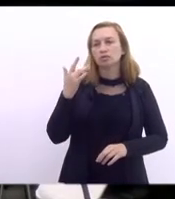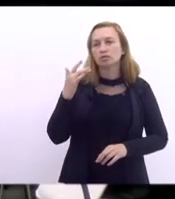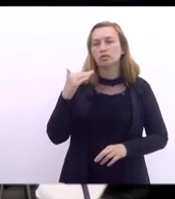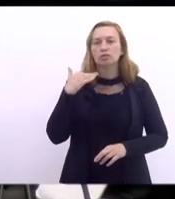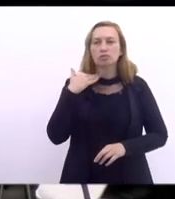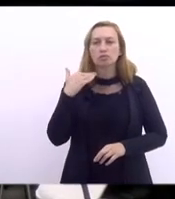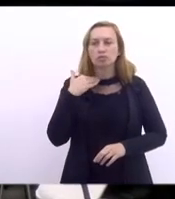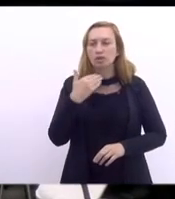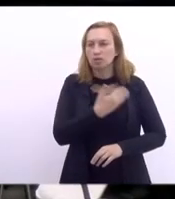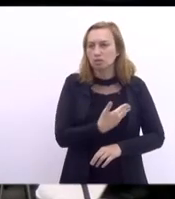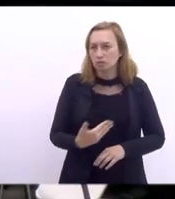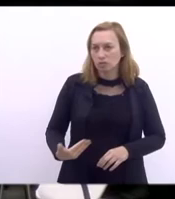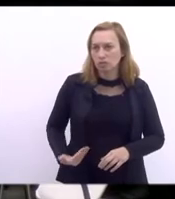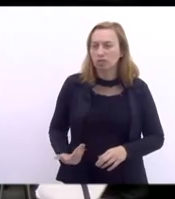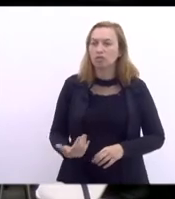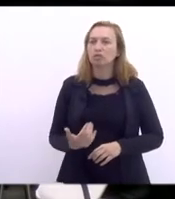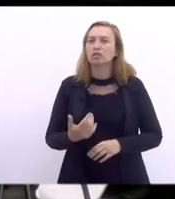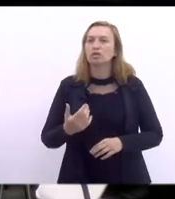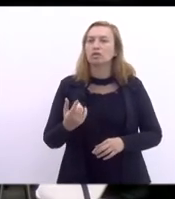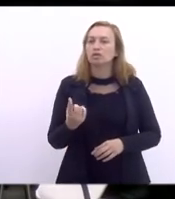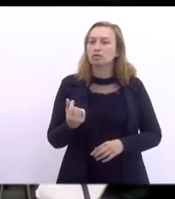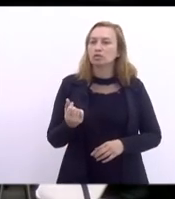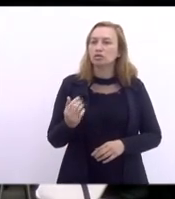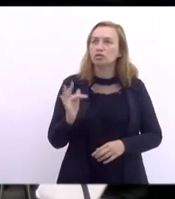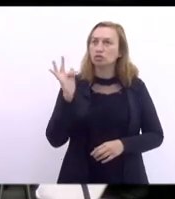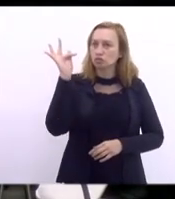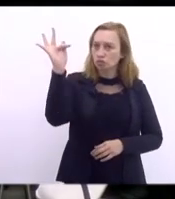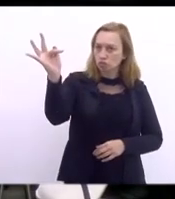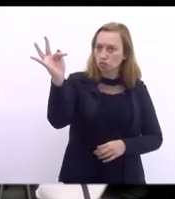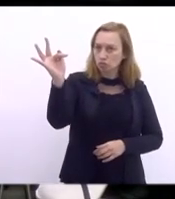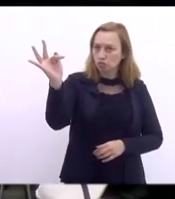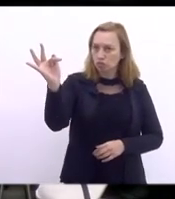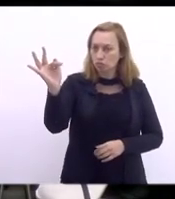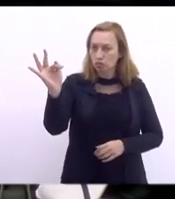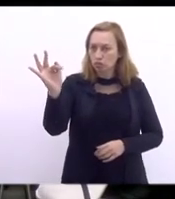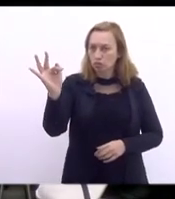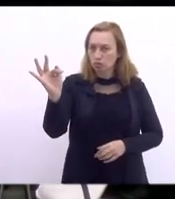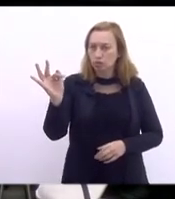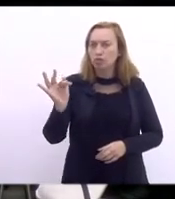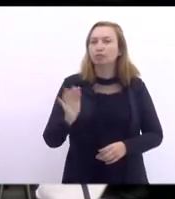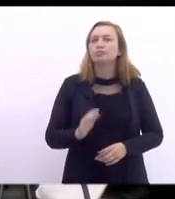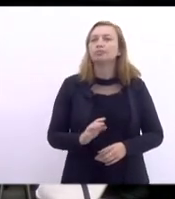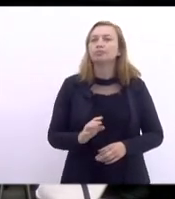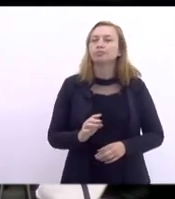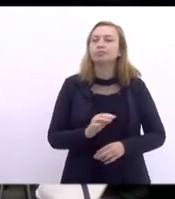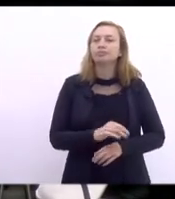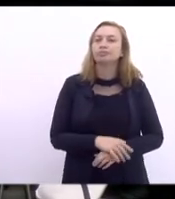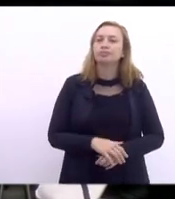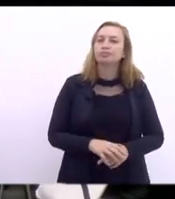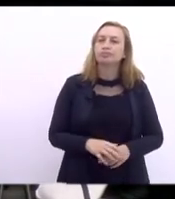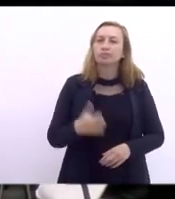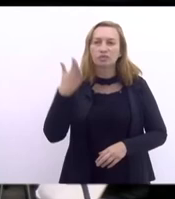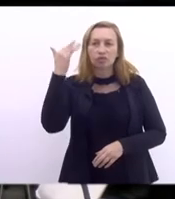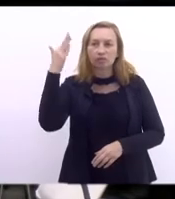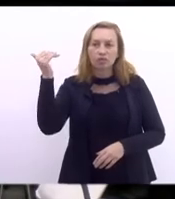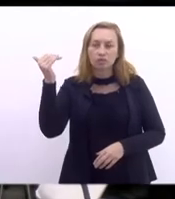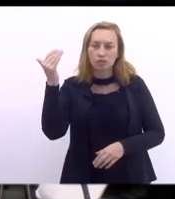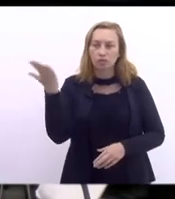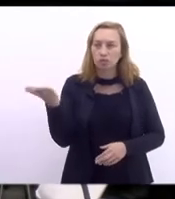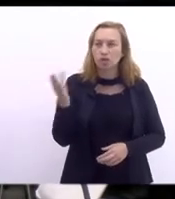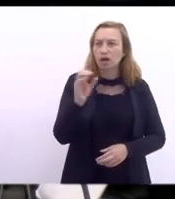antecipação a vinda de receita futura e nada mais é que uma antecipação de receita famoso